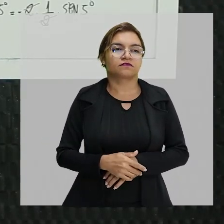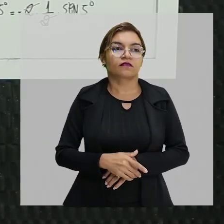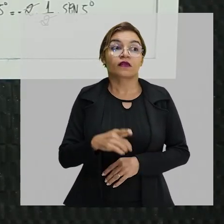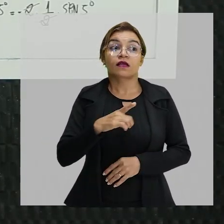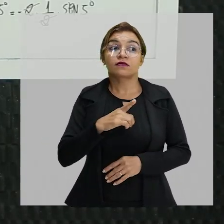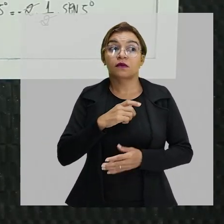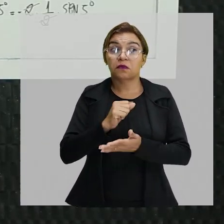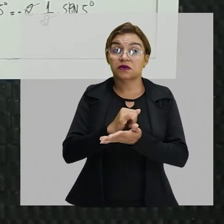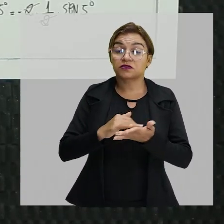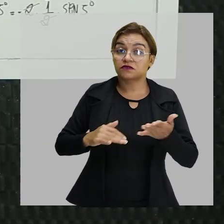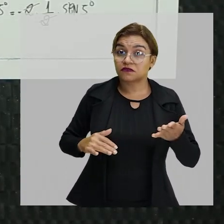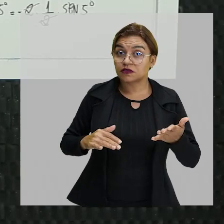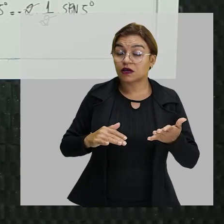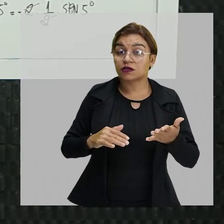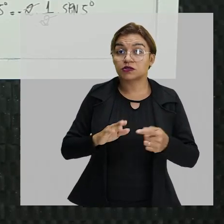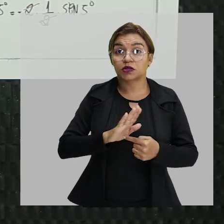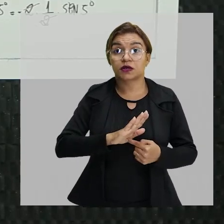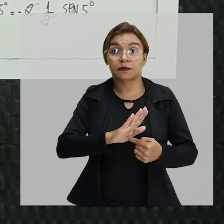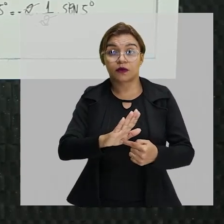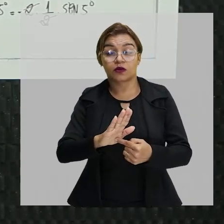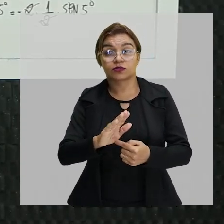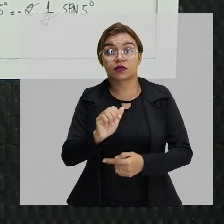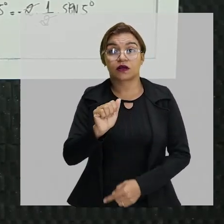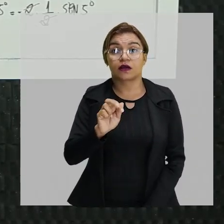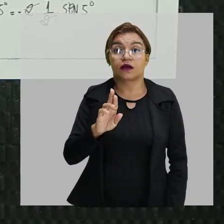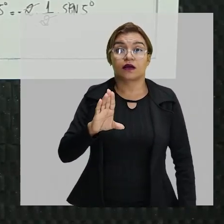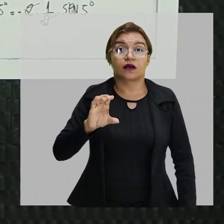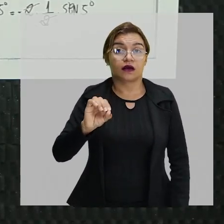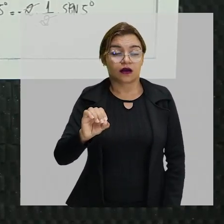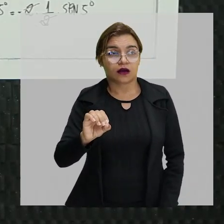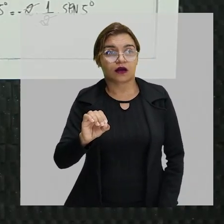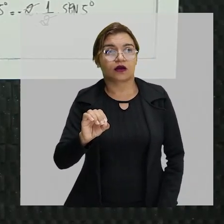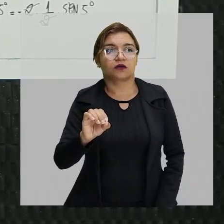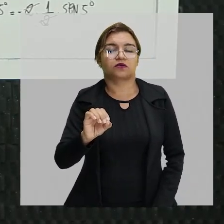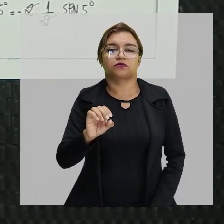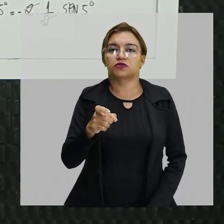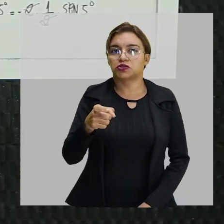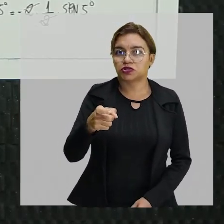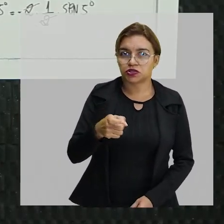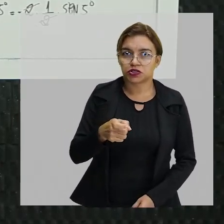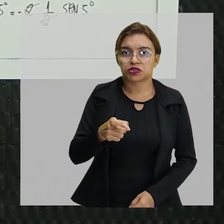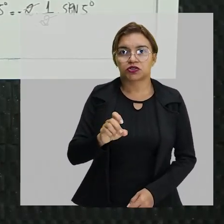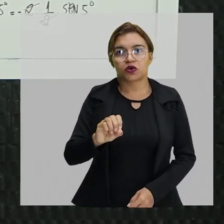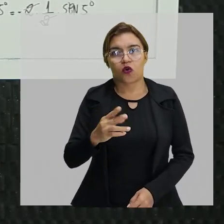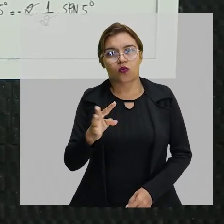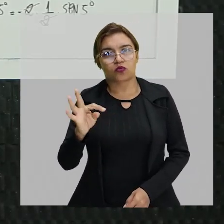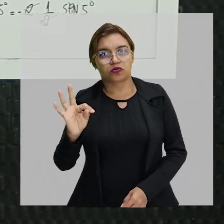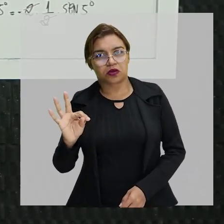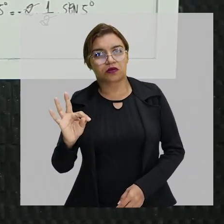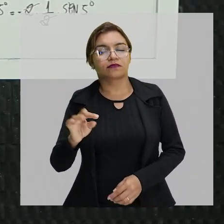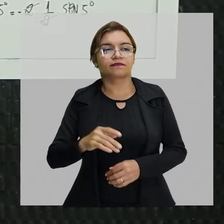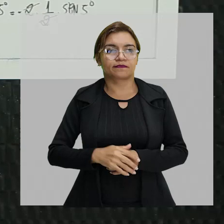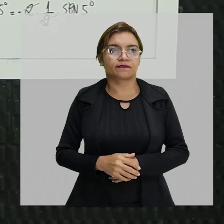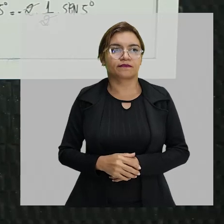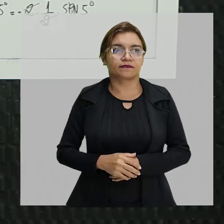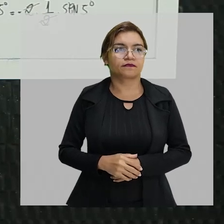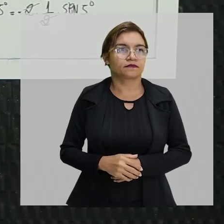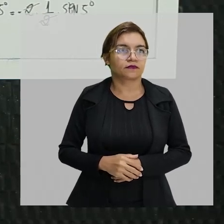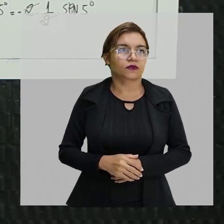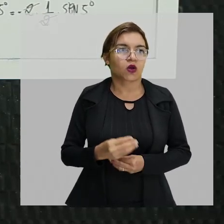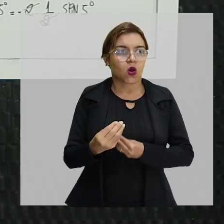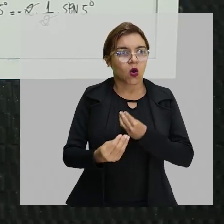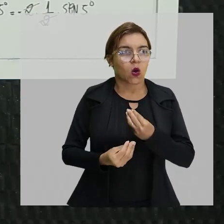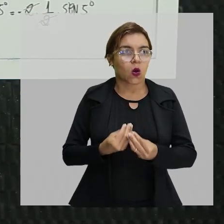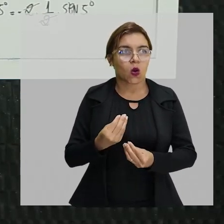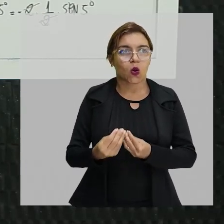exercício que ele traga os arcos em função de um X ou em função de um T. Né? Vamos ver como é que a gente faz esse